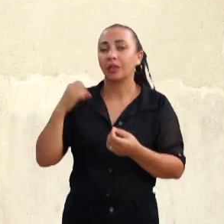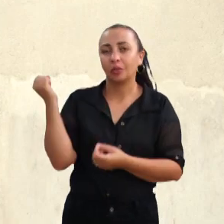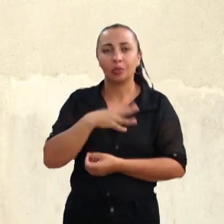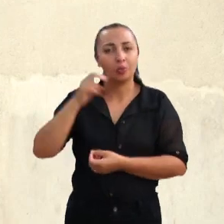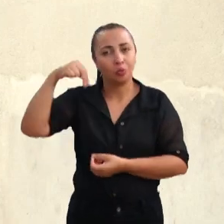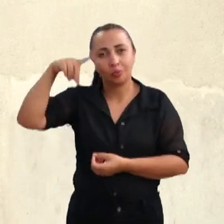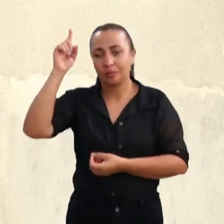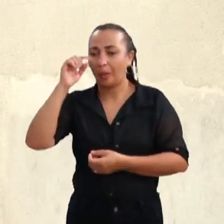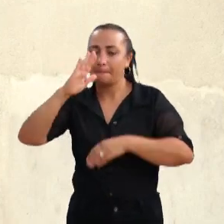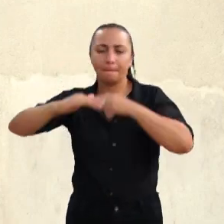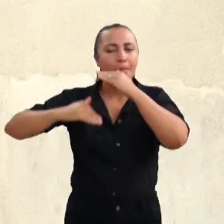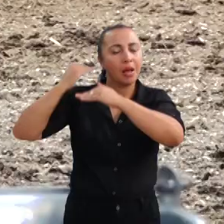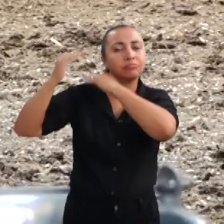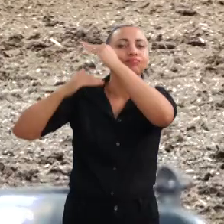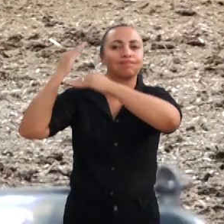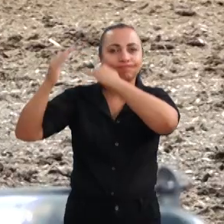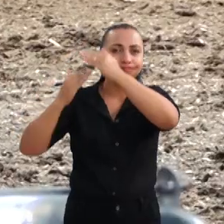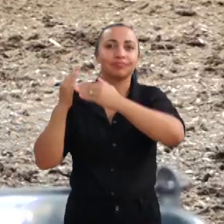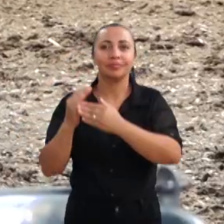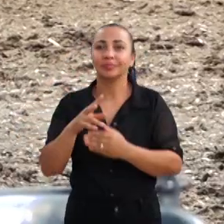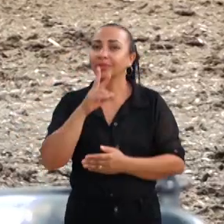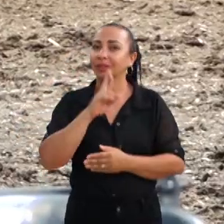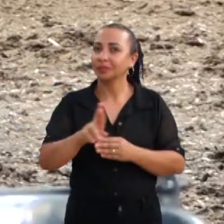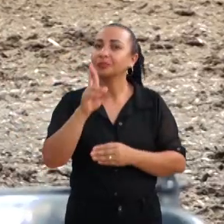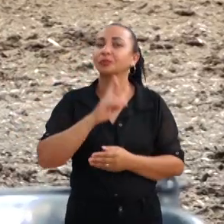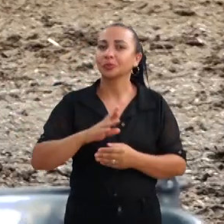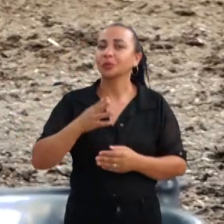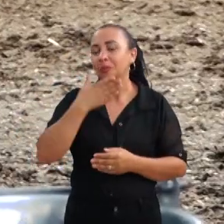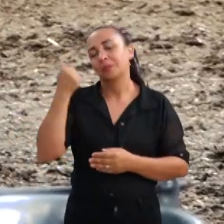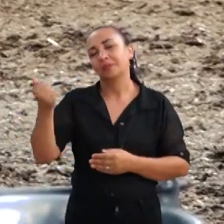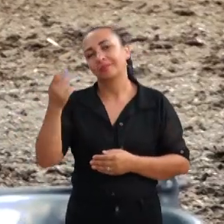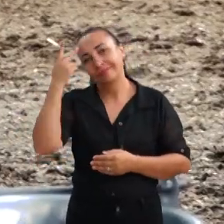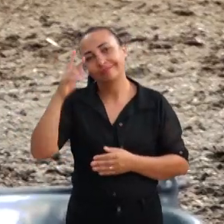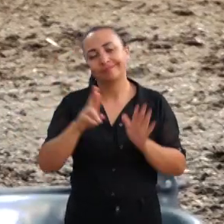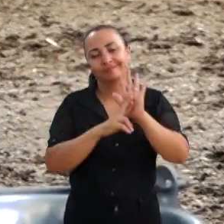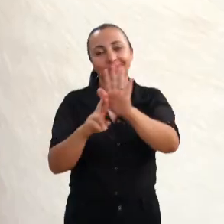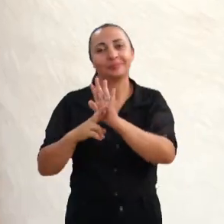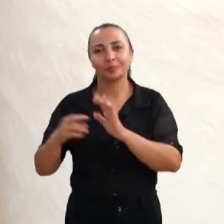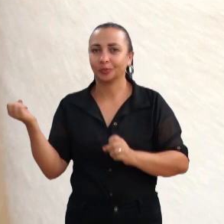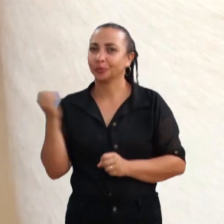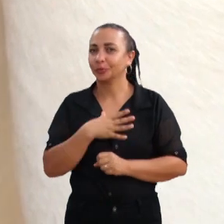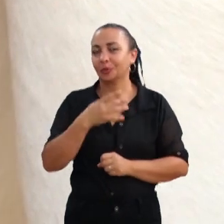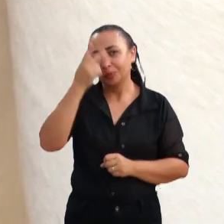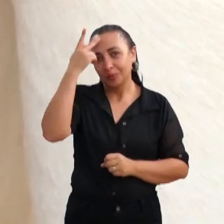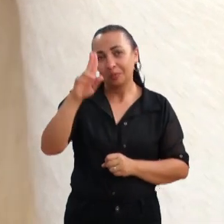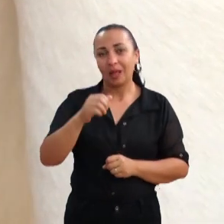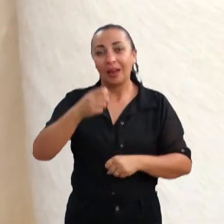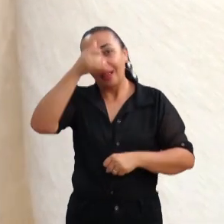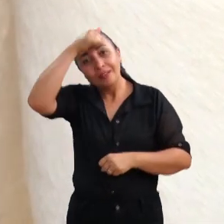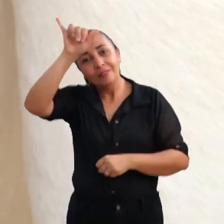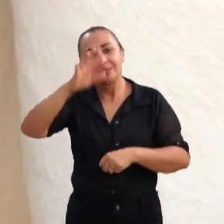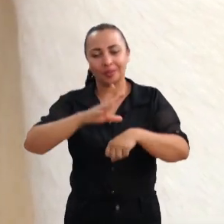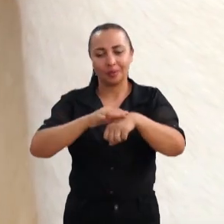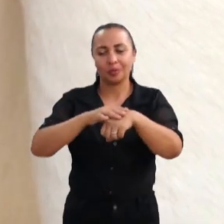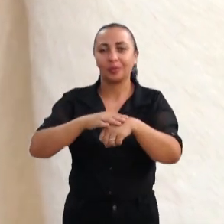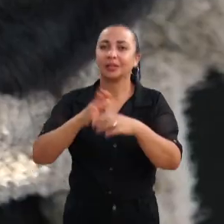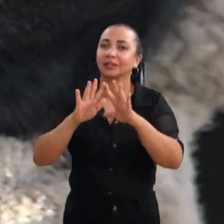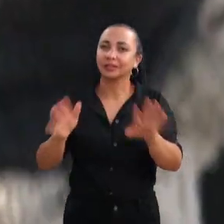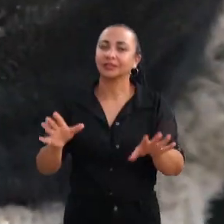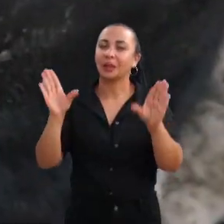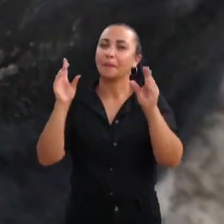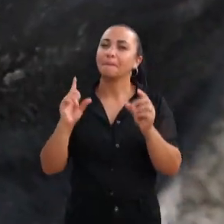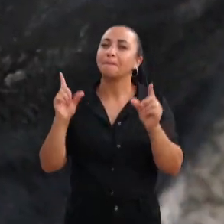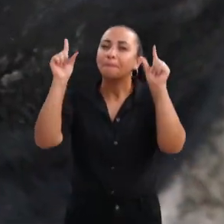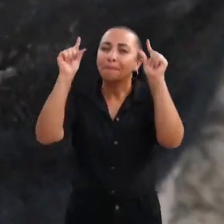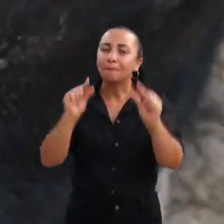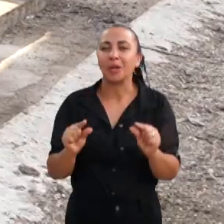com grande potencial de crescimento. Os resultados promissores representam novas alternativas de prevenção de doenças e,